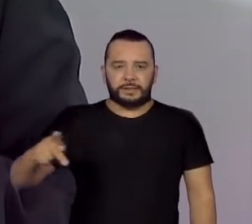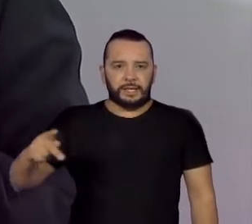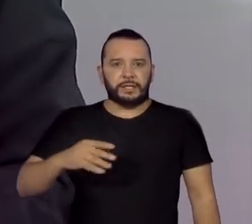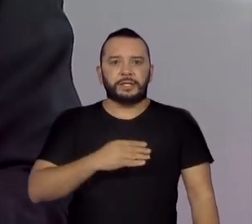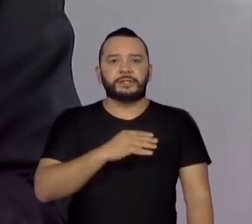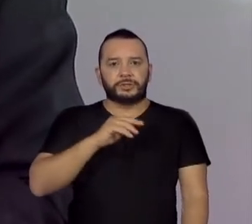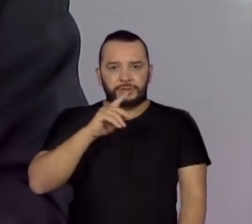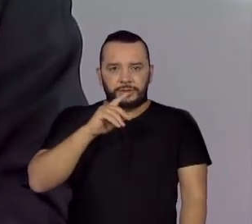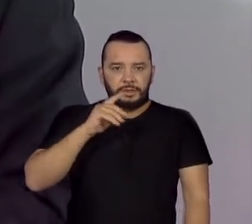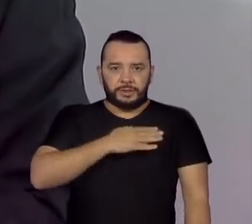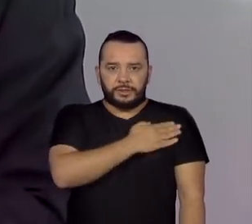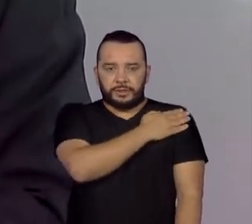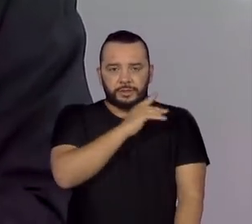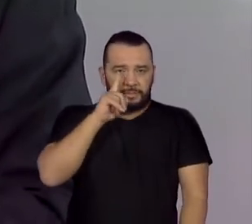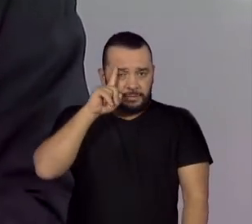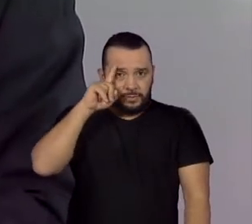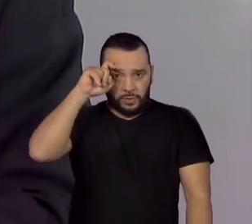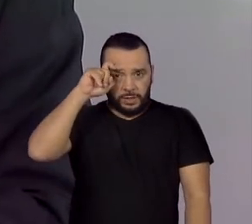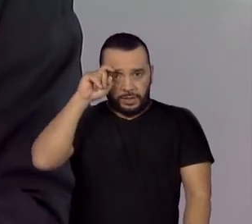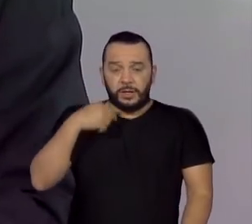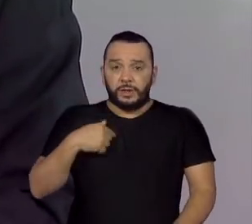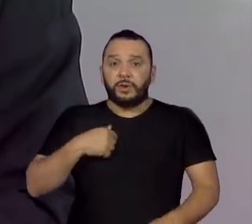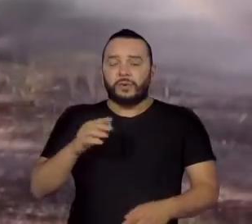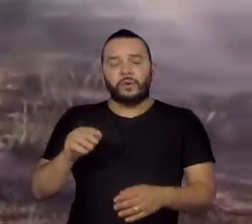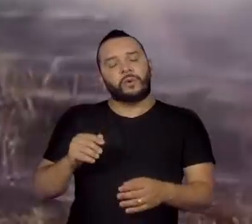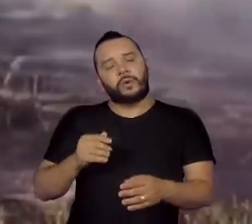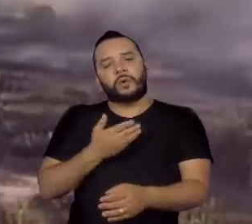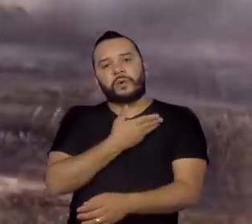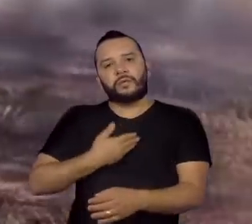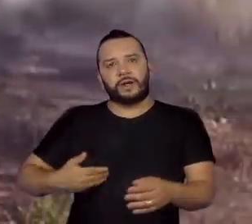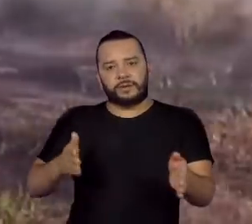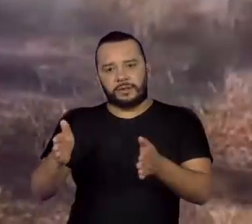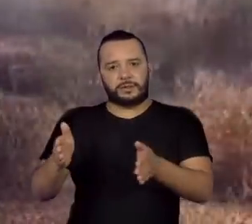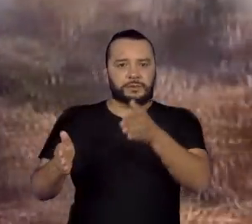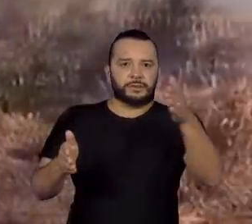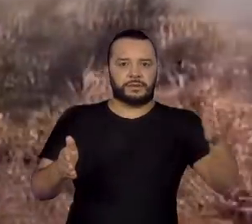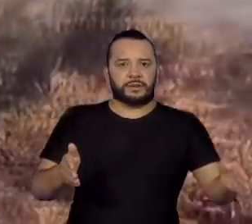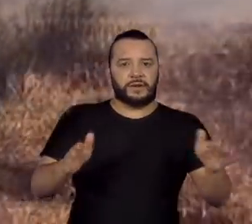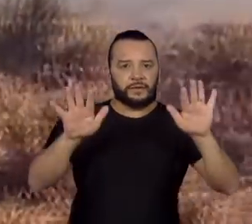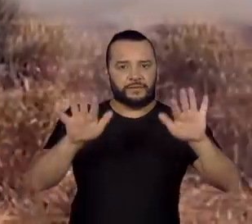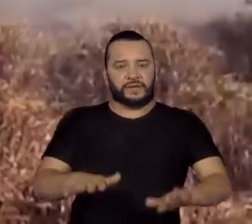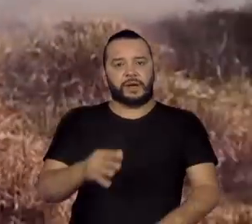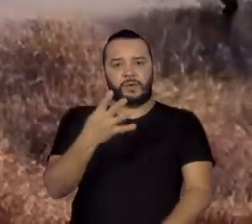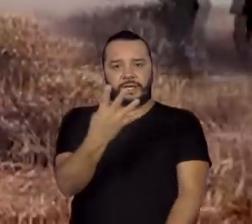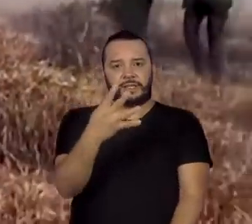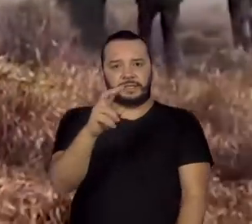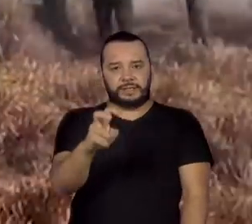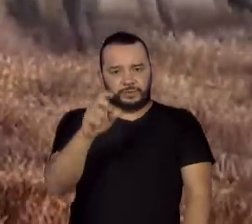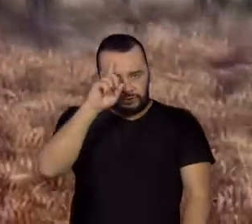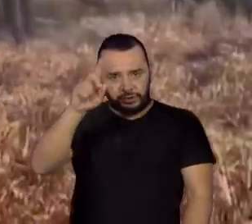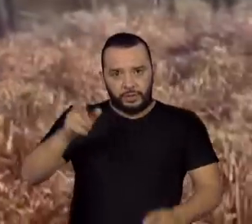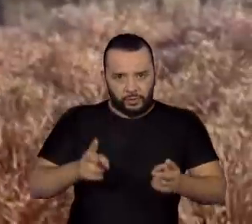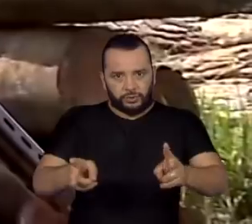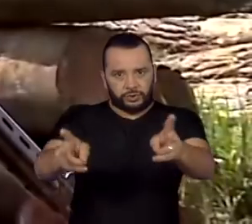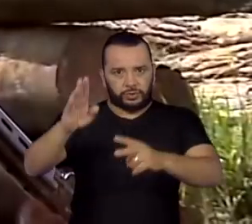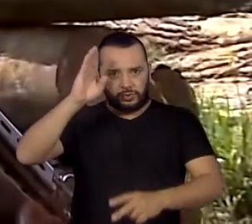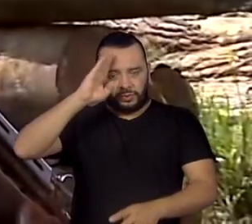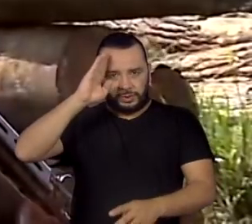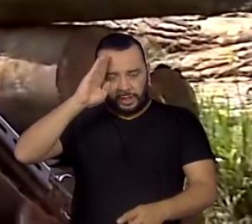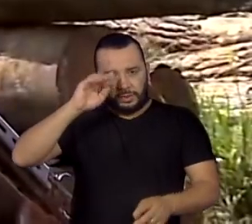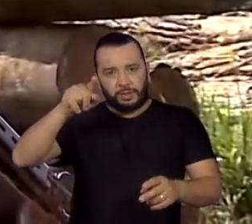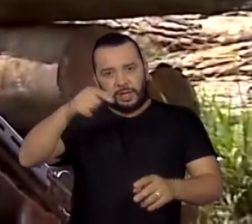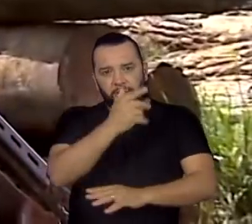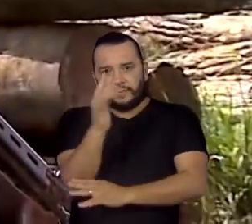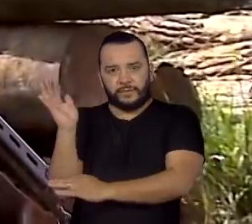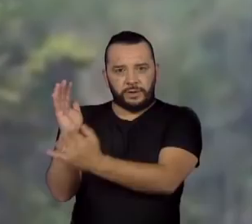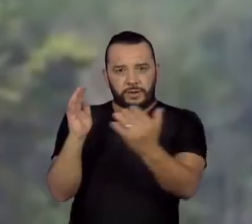o governo vai prorrogar por mais 45 dias a presença das Forças Armadas na floresta amazônica. Mourão, que